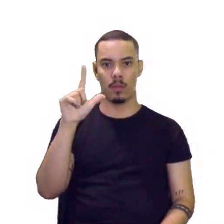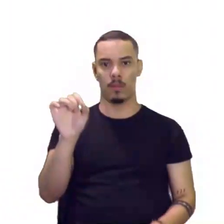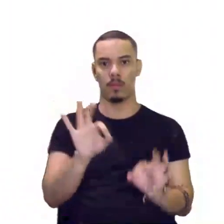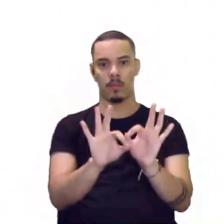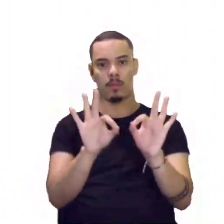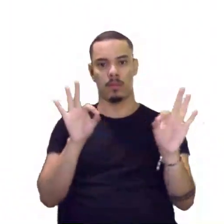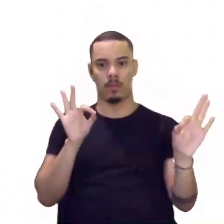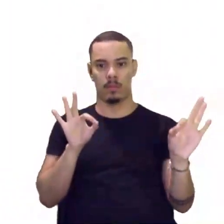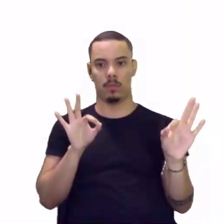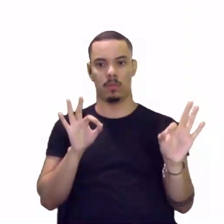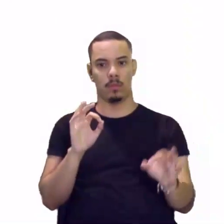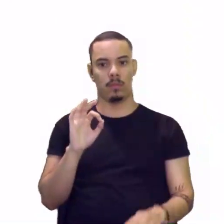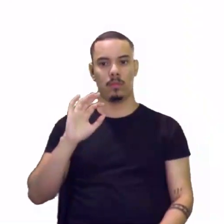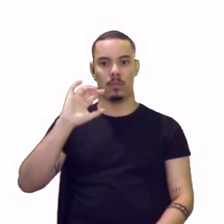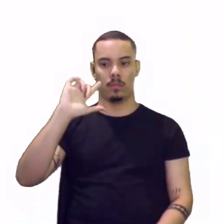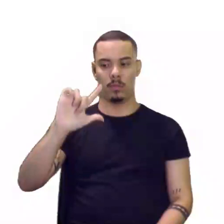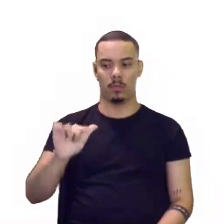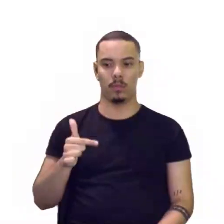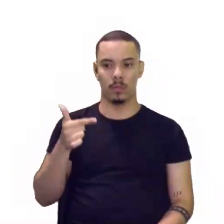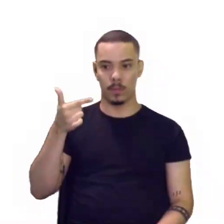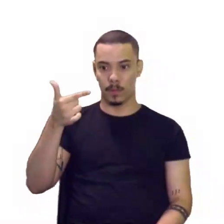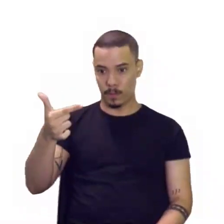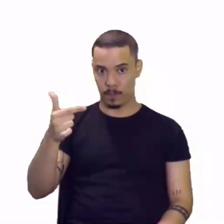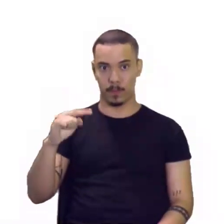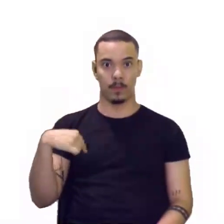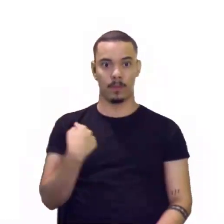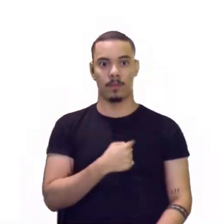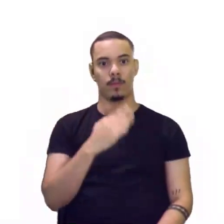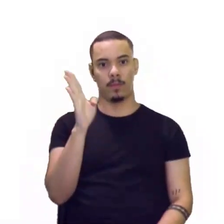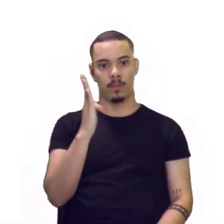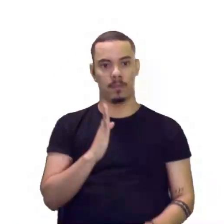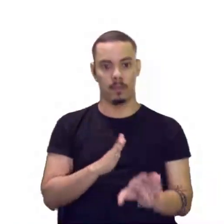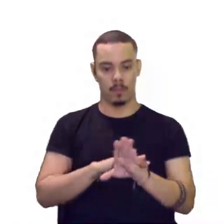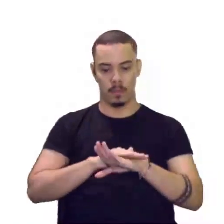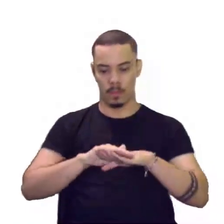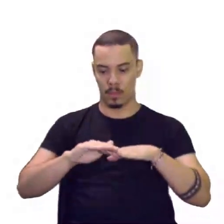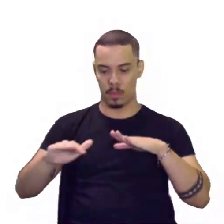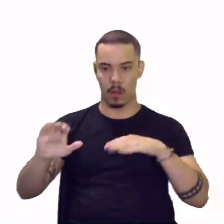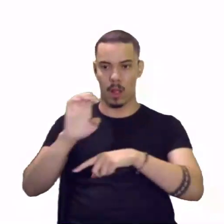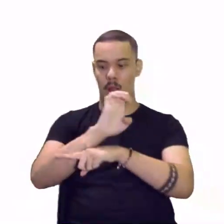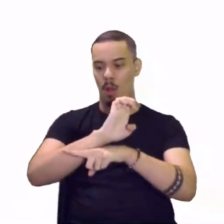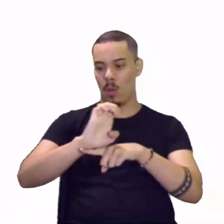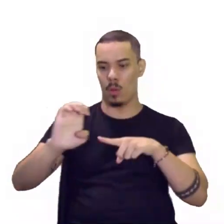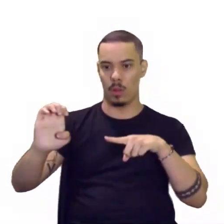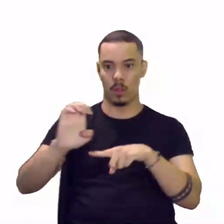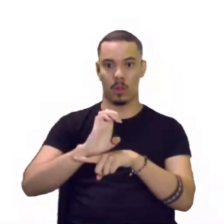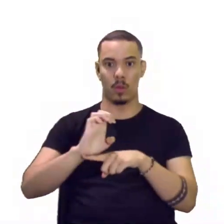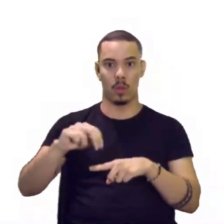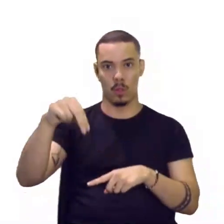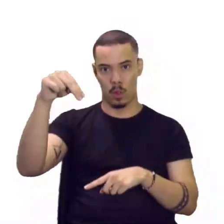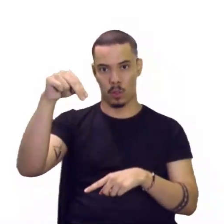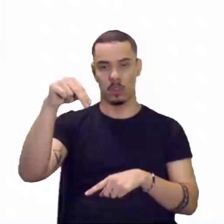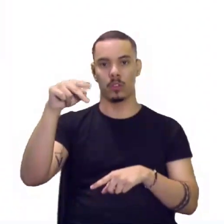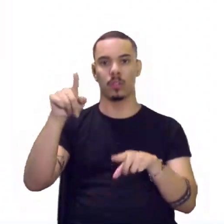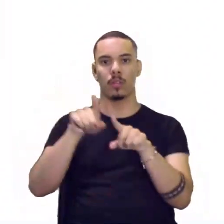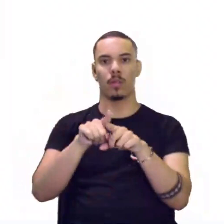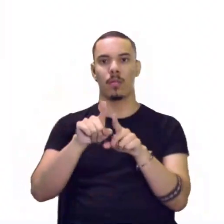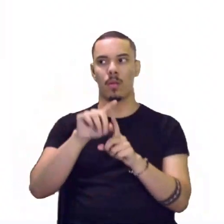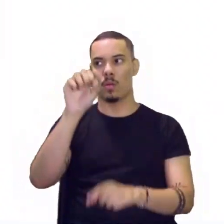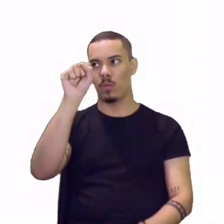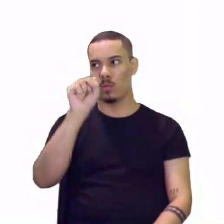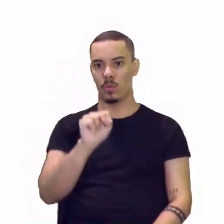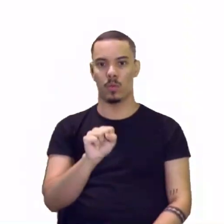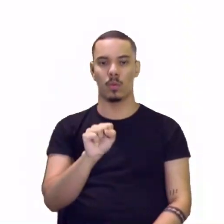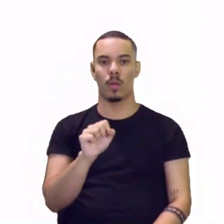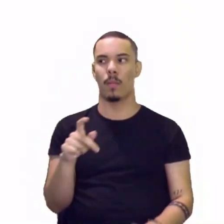quadrados. Nosso país é atravessado ao norte pela linha do Equador e ao sul pelo Trópico de